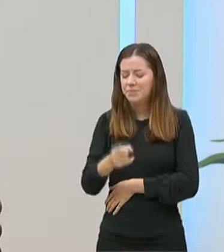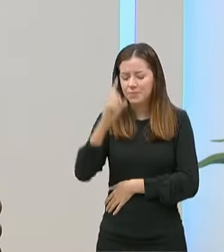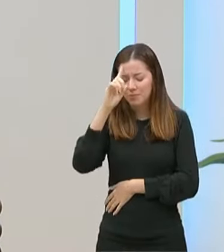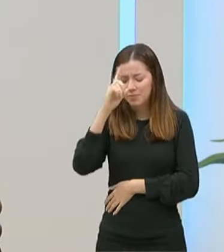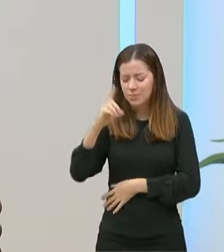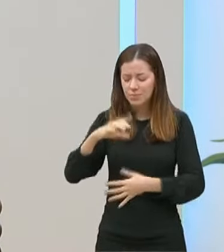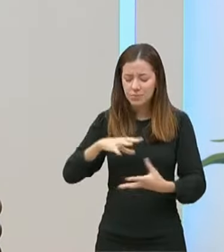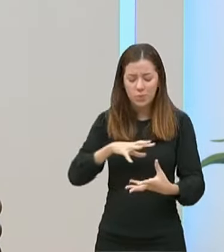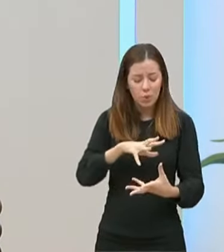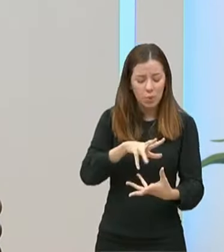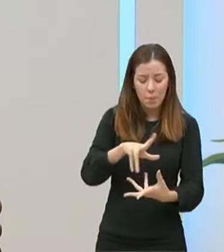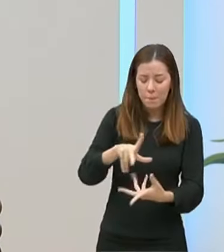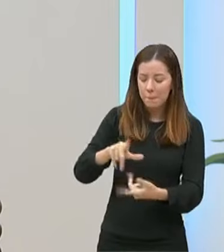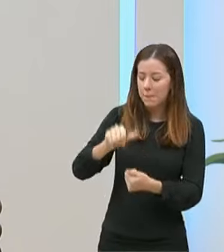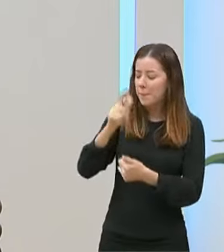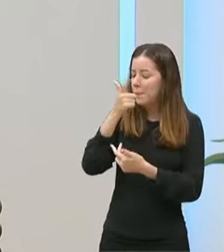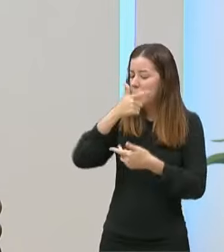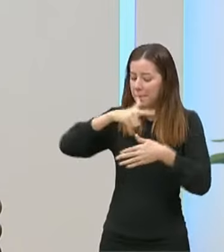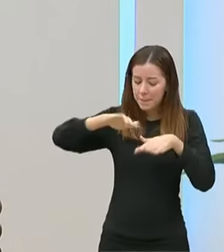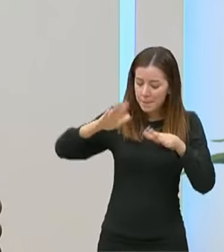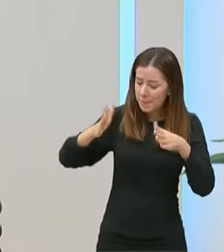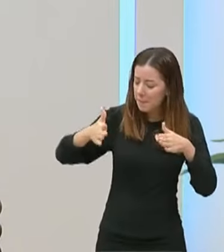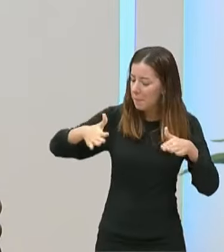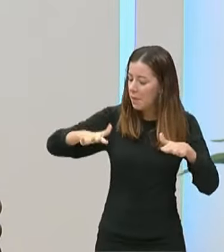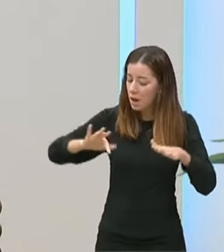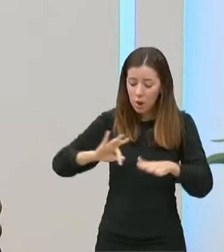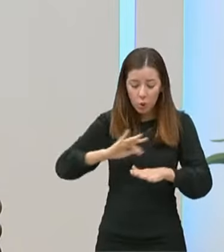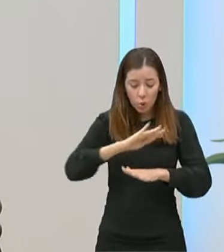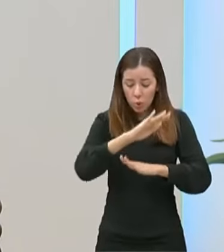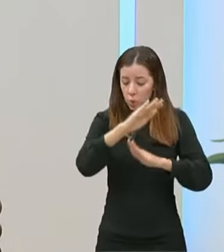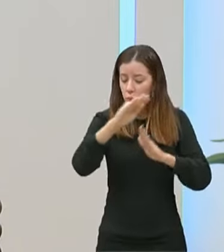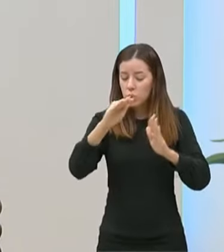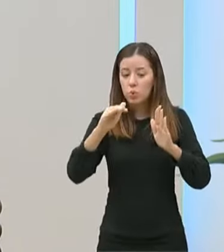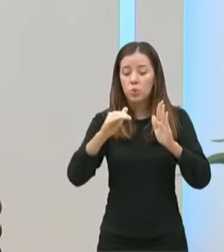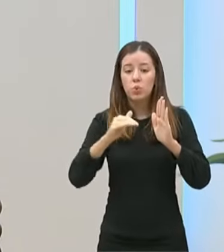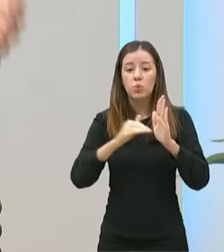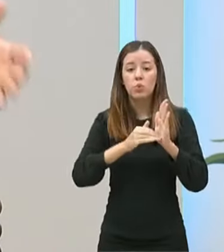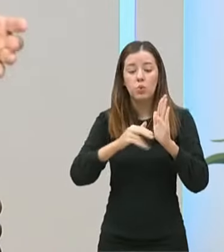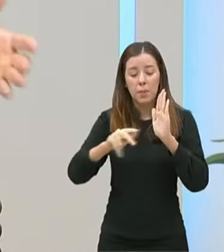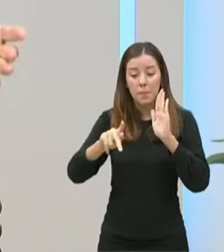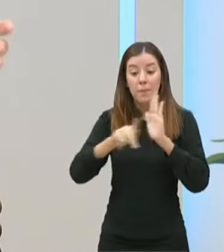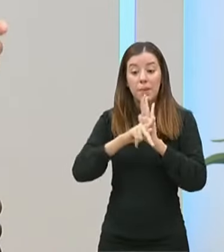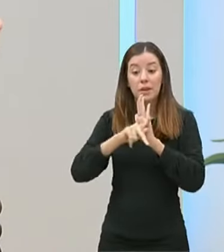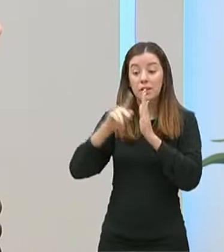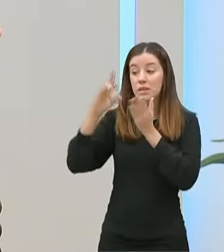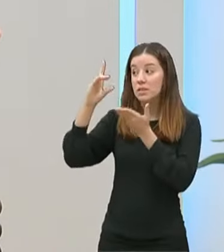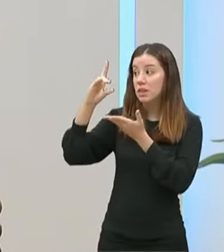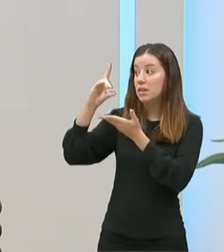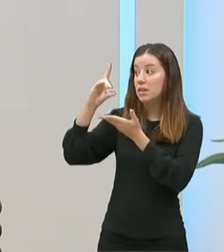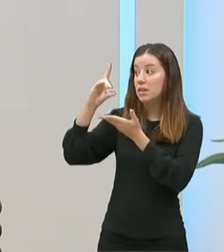o cosmo, tudo está debaixo do seu domínio. Por vezes nós nos